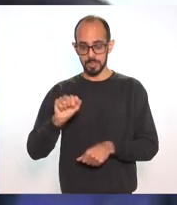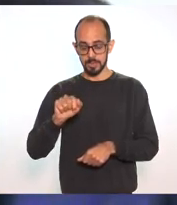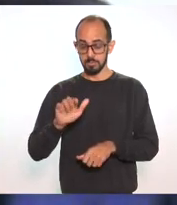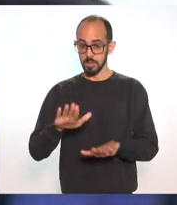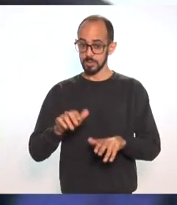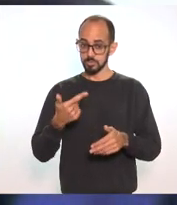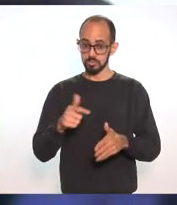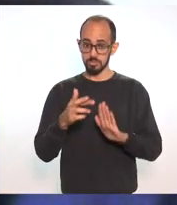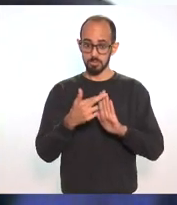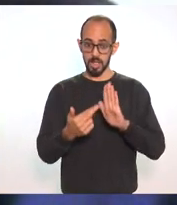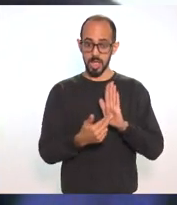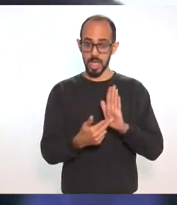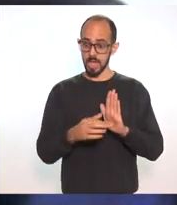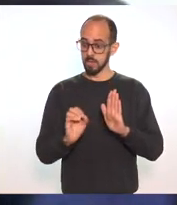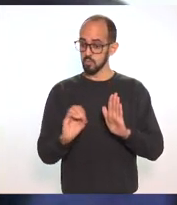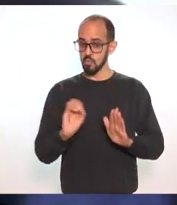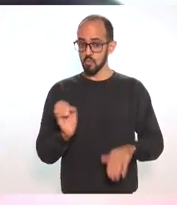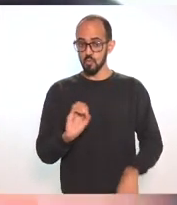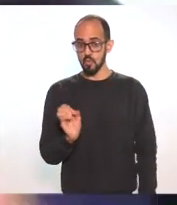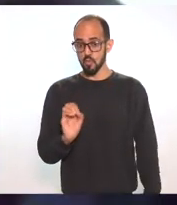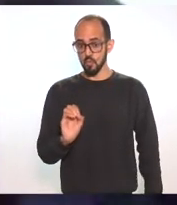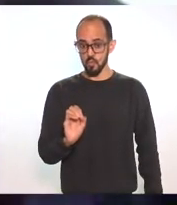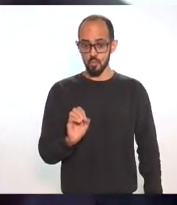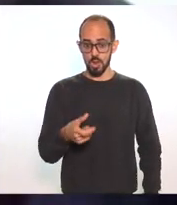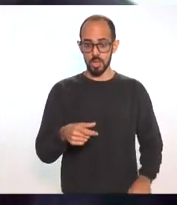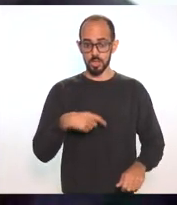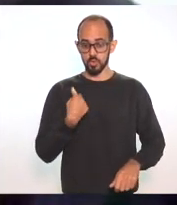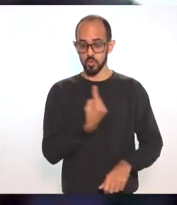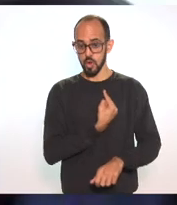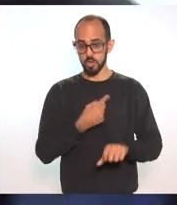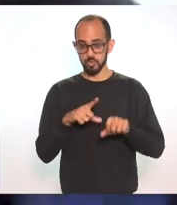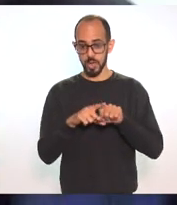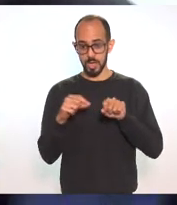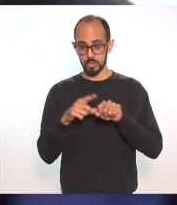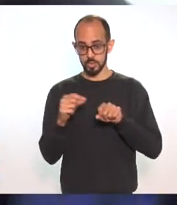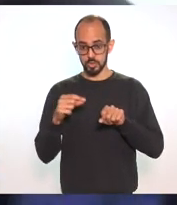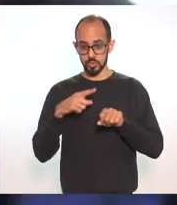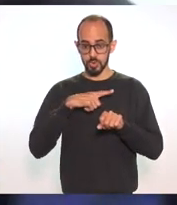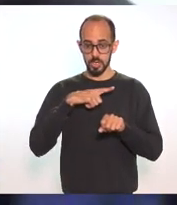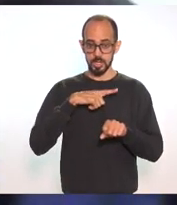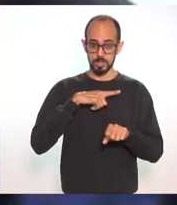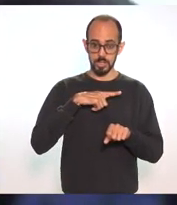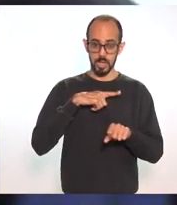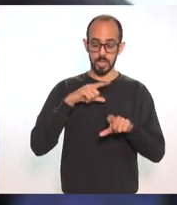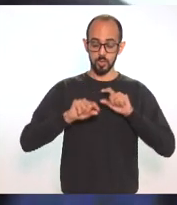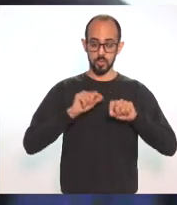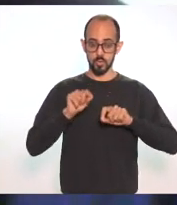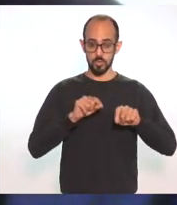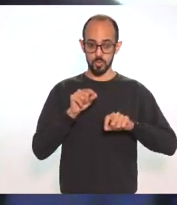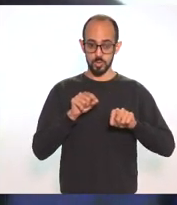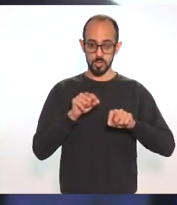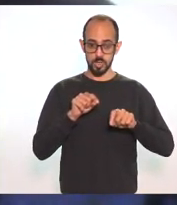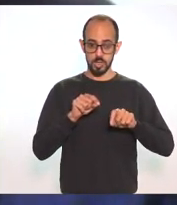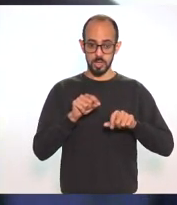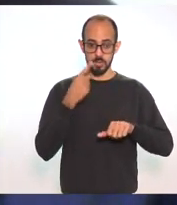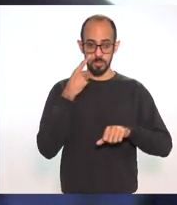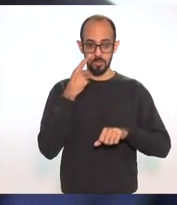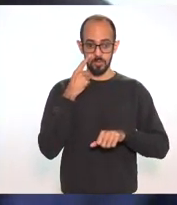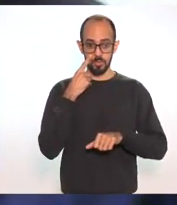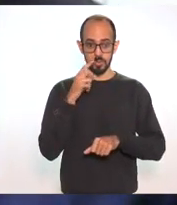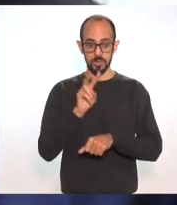lugar, colocando isso com clareza. Então, o nosso artigo, ele prevê que fique com a Vigilância Sanitária e que crie um canal